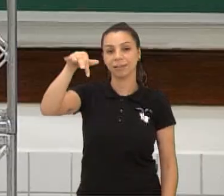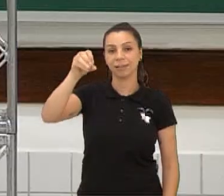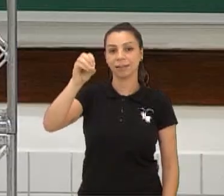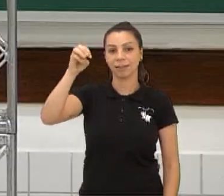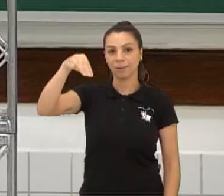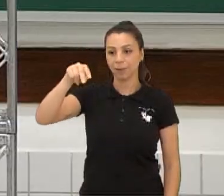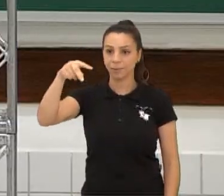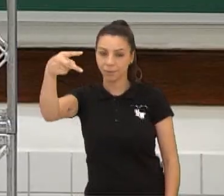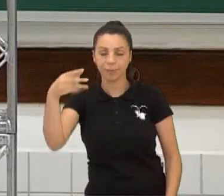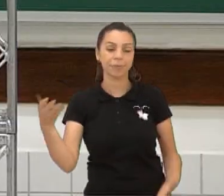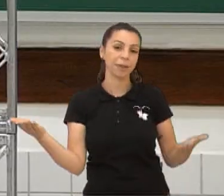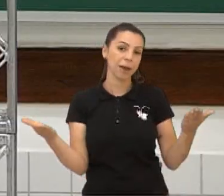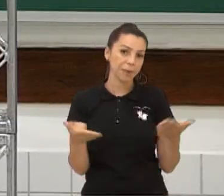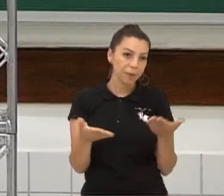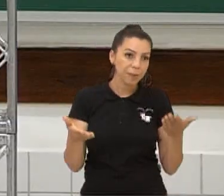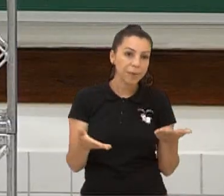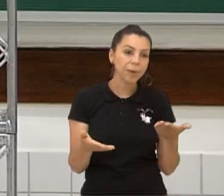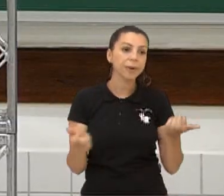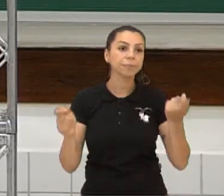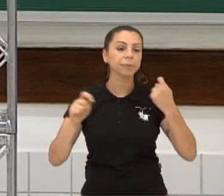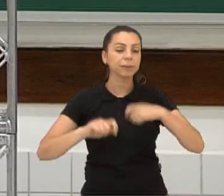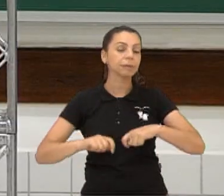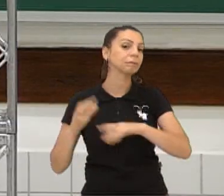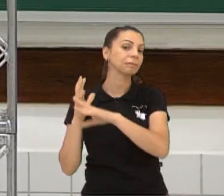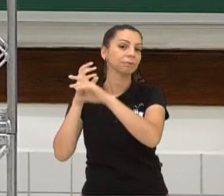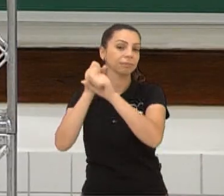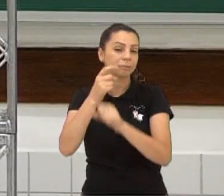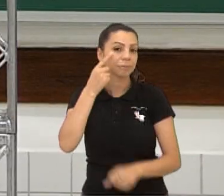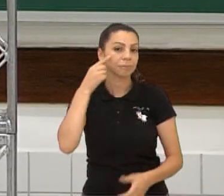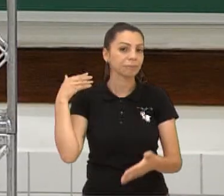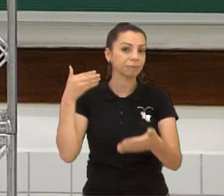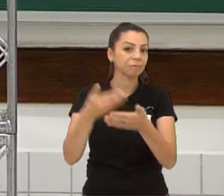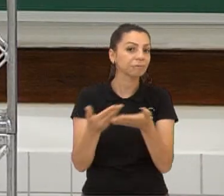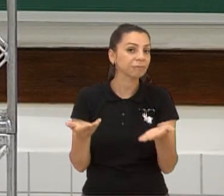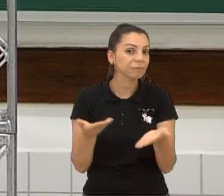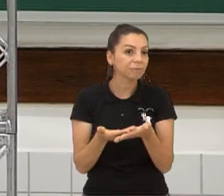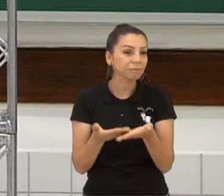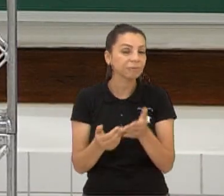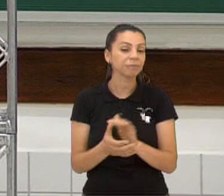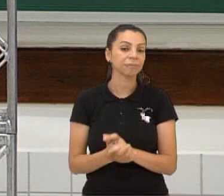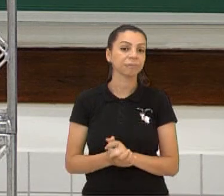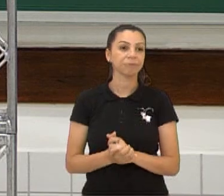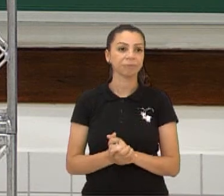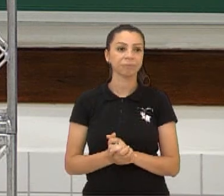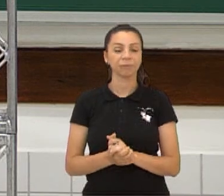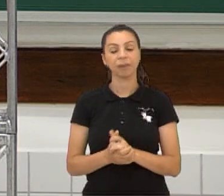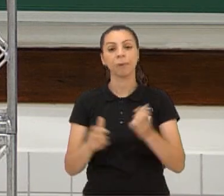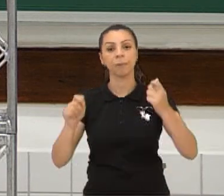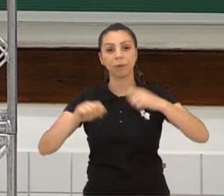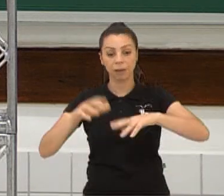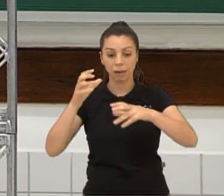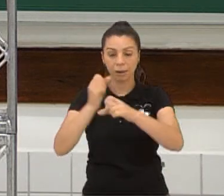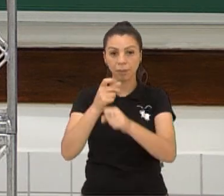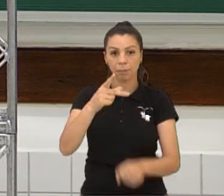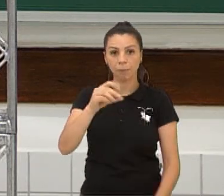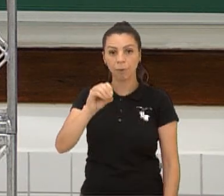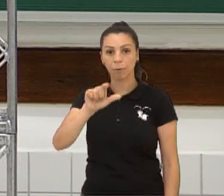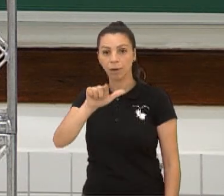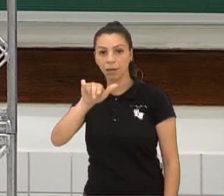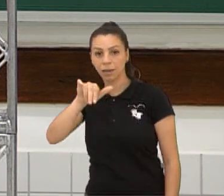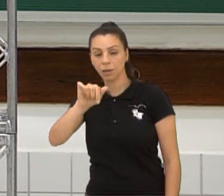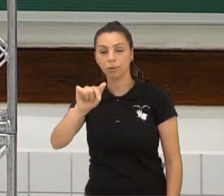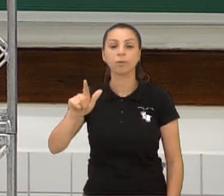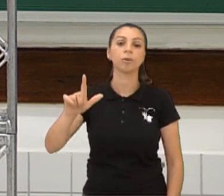Beleza? Agora sim, o que a gente viu na aula de hoje? Cálculos de área de polígono, em cima de situações